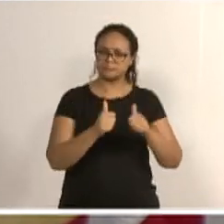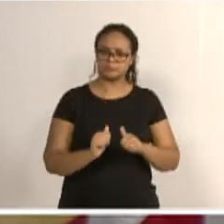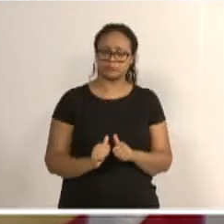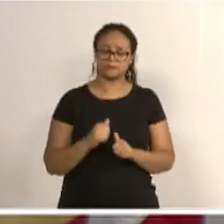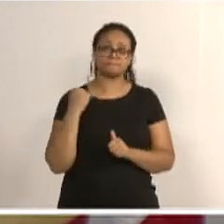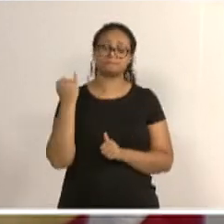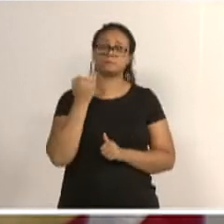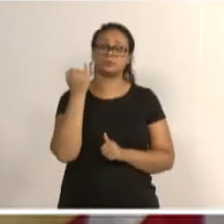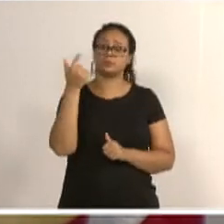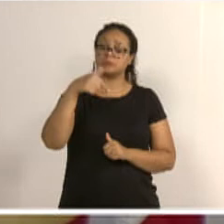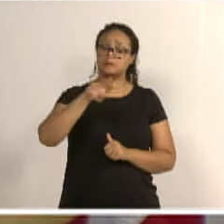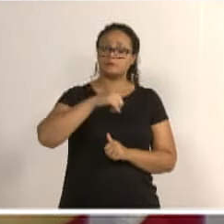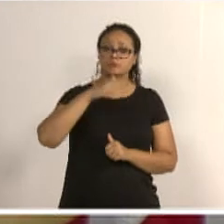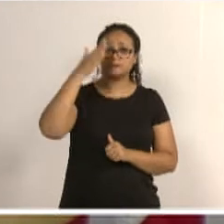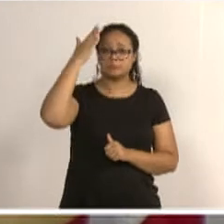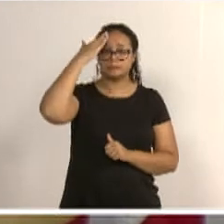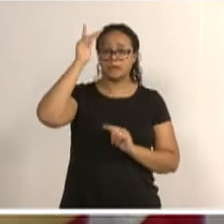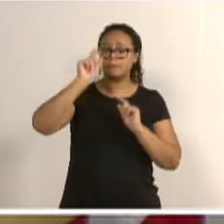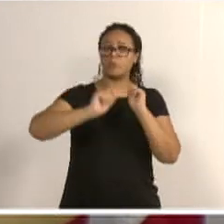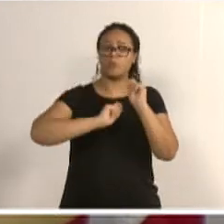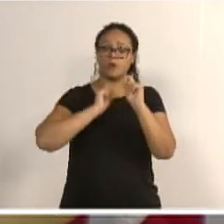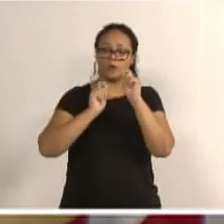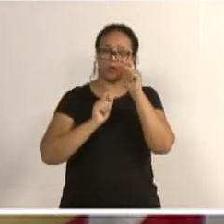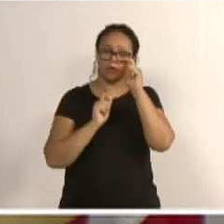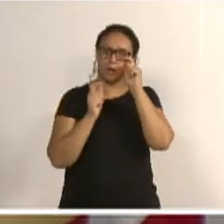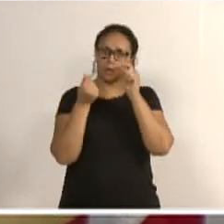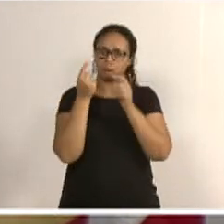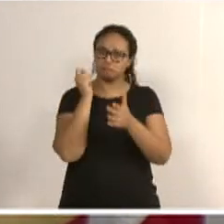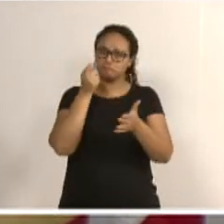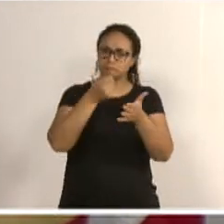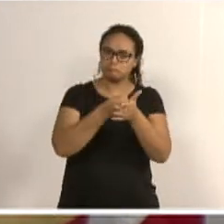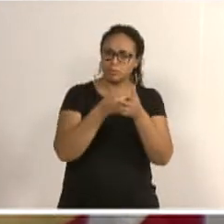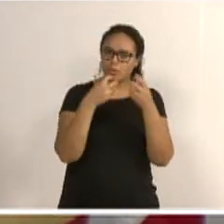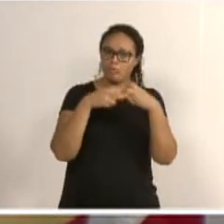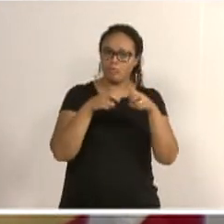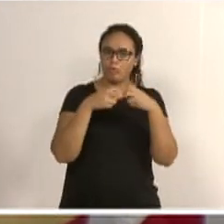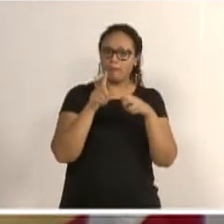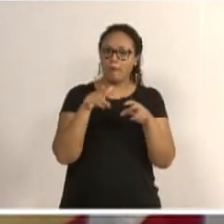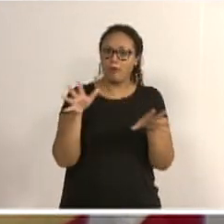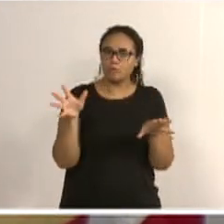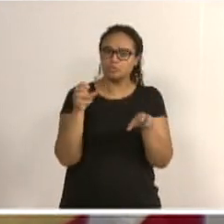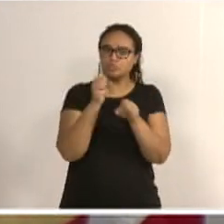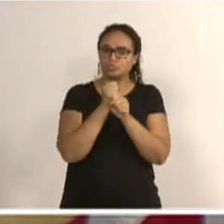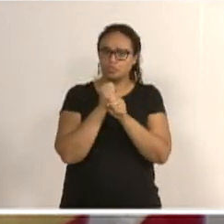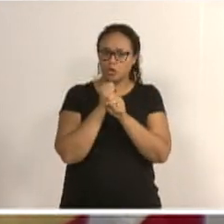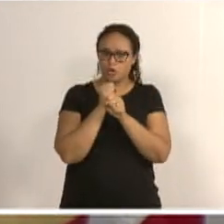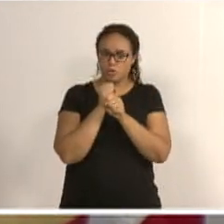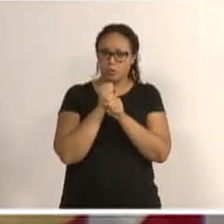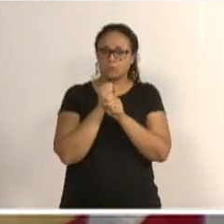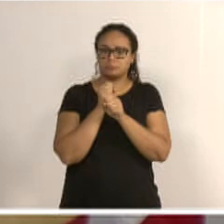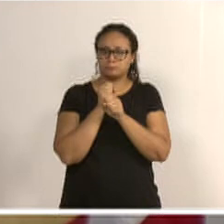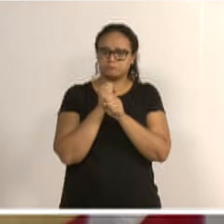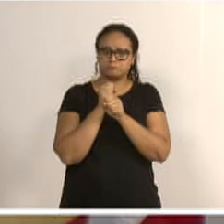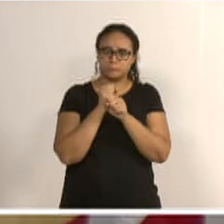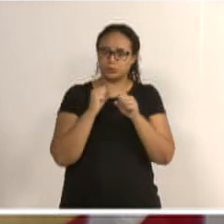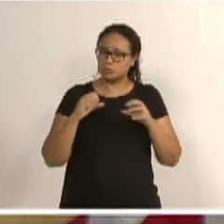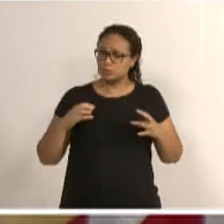saibam que a passagem de ônibus ela é a soma de todas aquelas variáveis que foram apresentadas aqui naquela